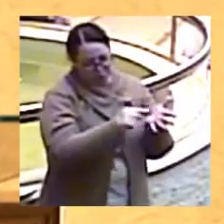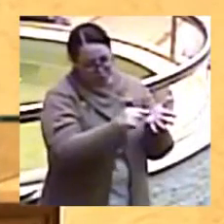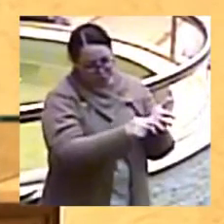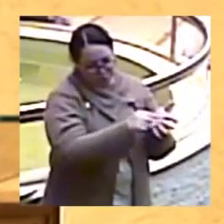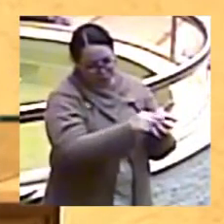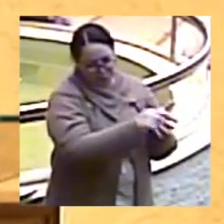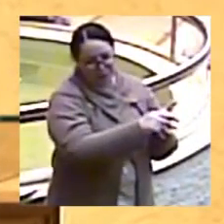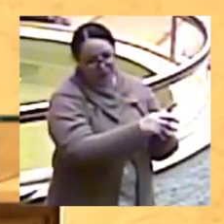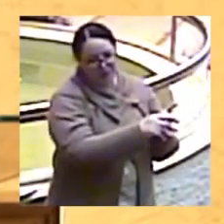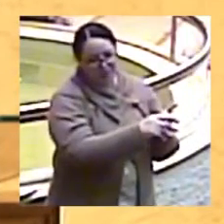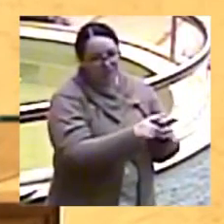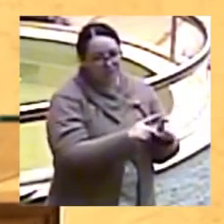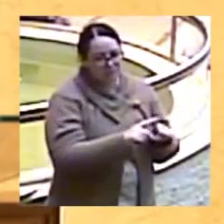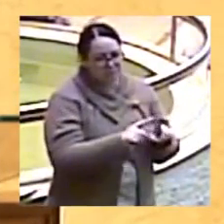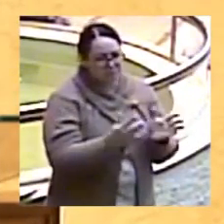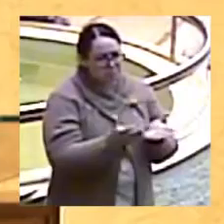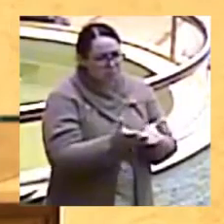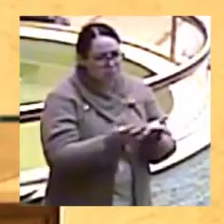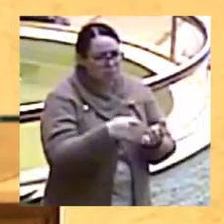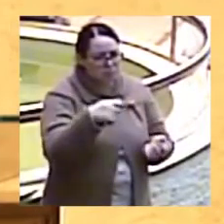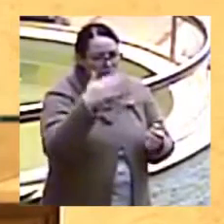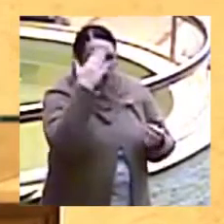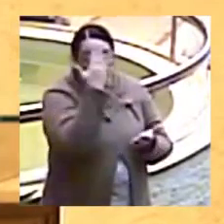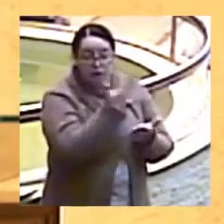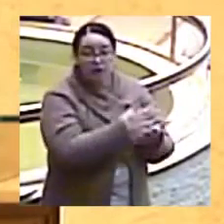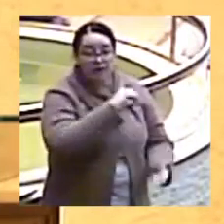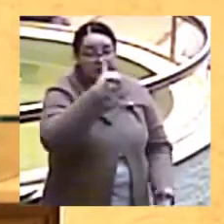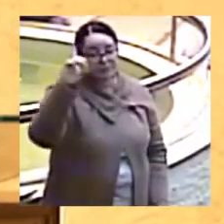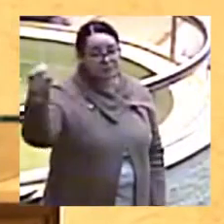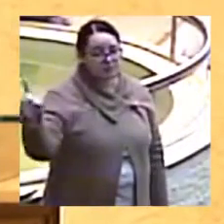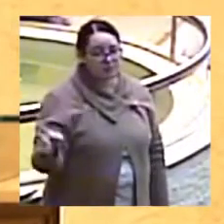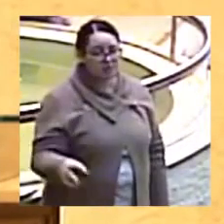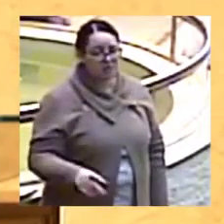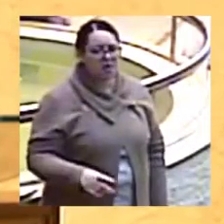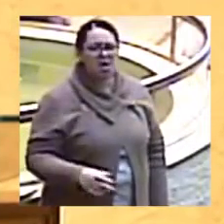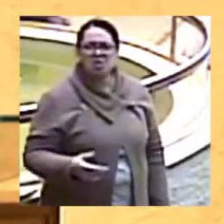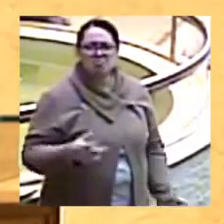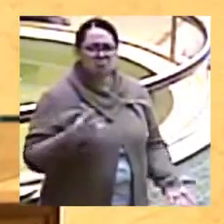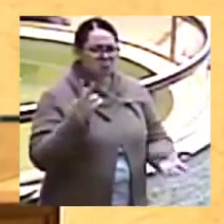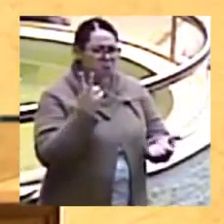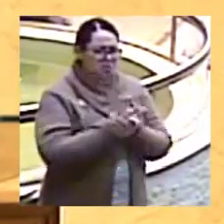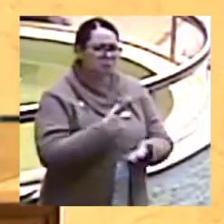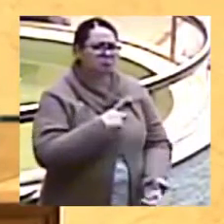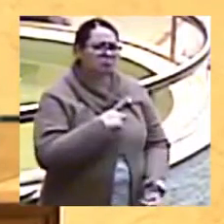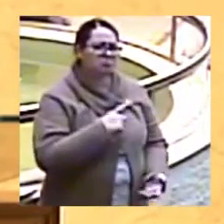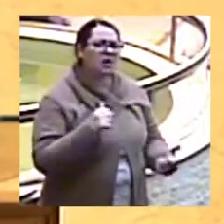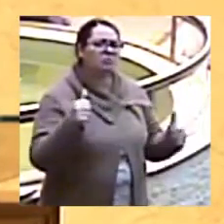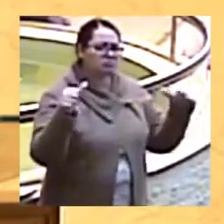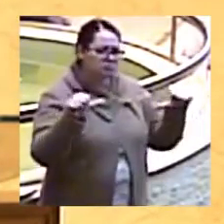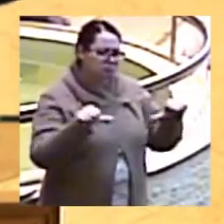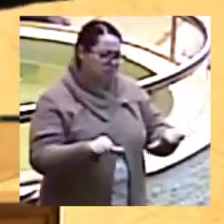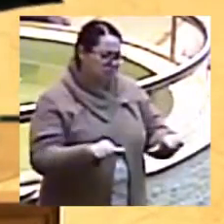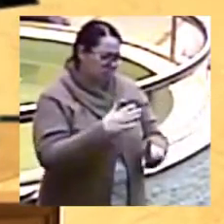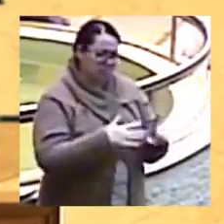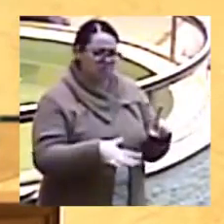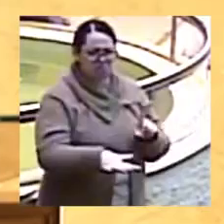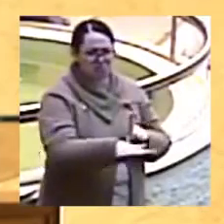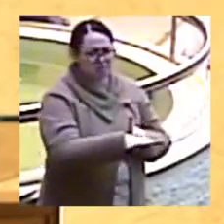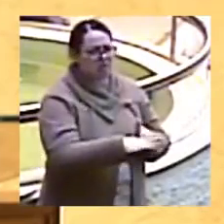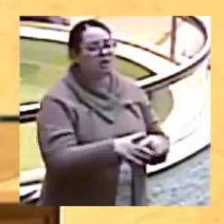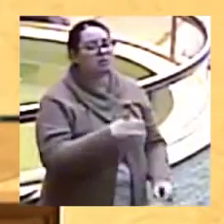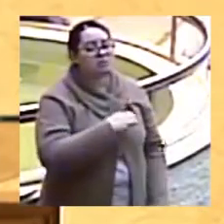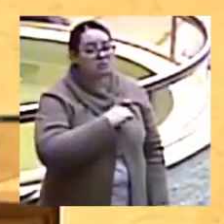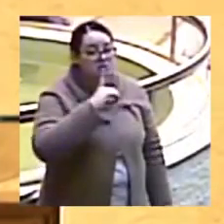Mas, um cristão, ele tem, que ter, essa confiança, que, mesmo, ele, atravessando, esses problemas, diários, da sociedade, Deus, está,